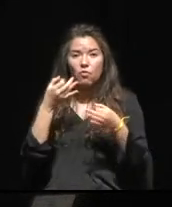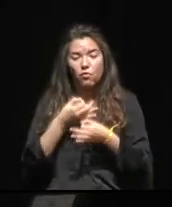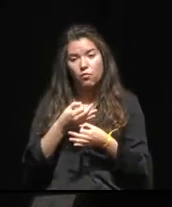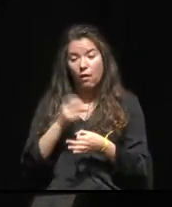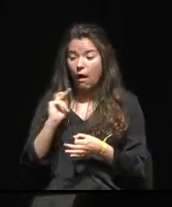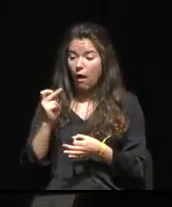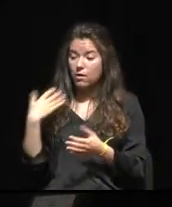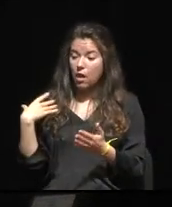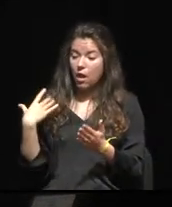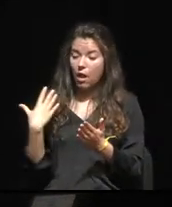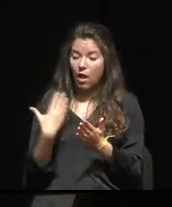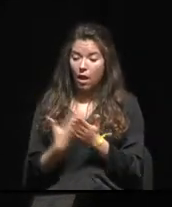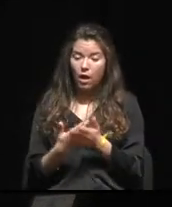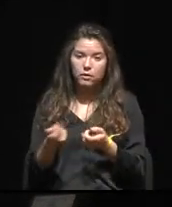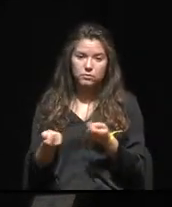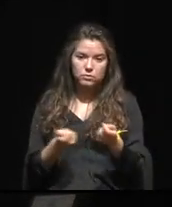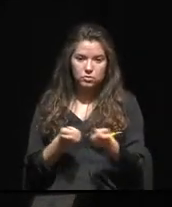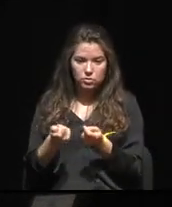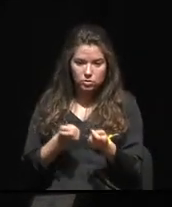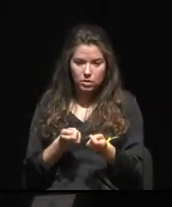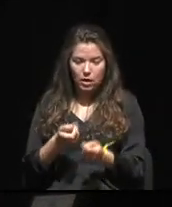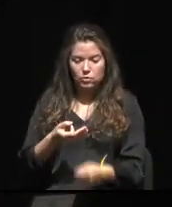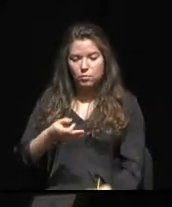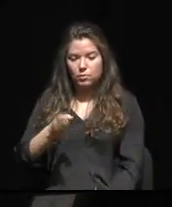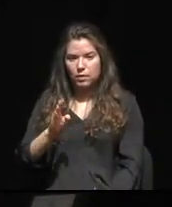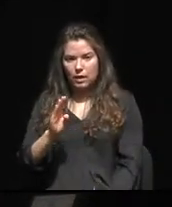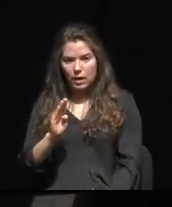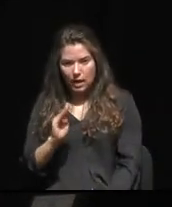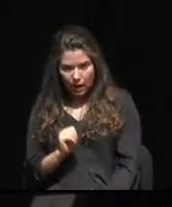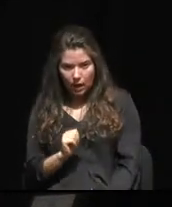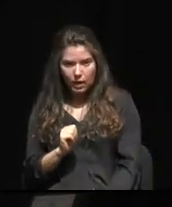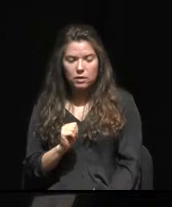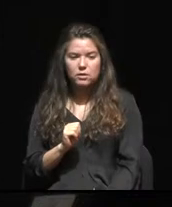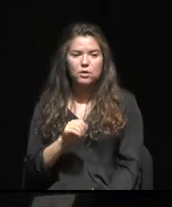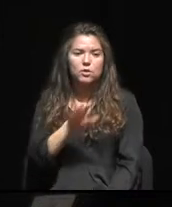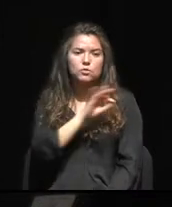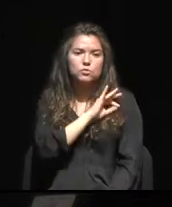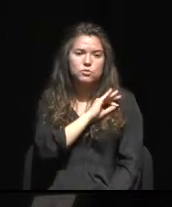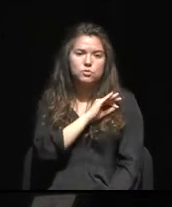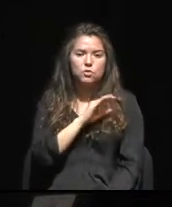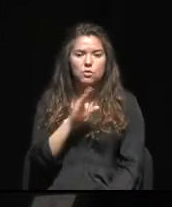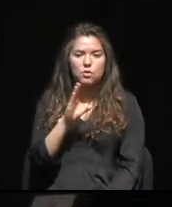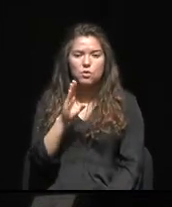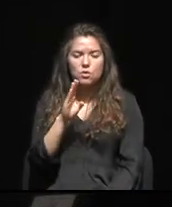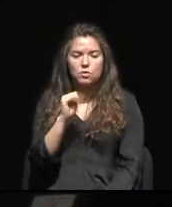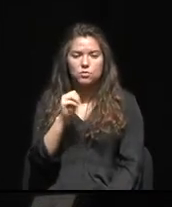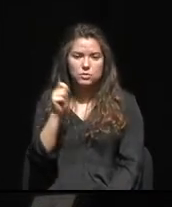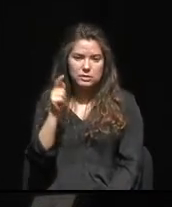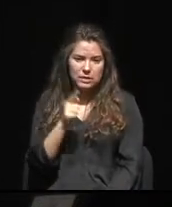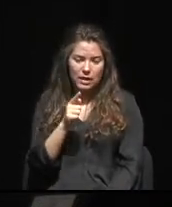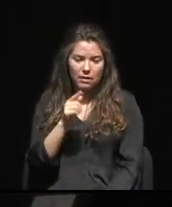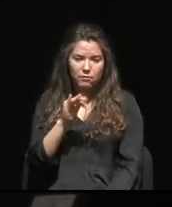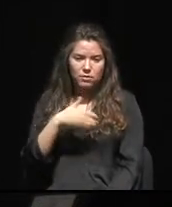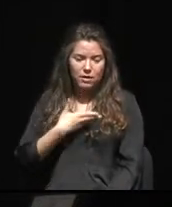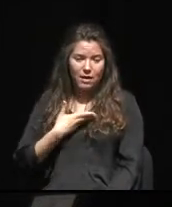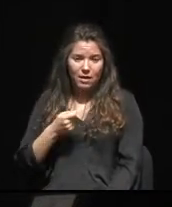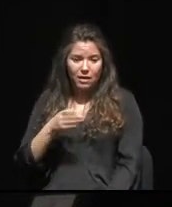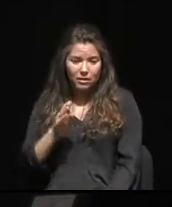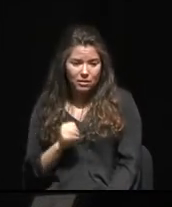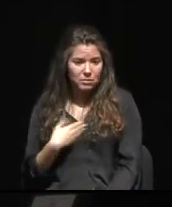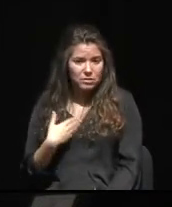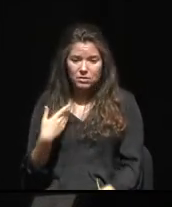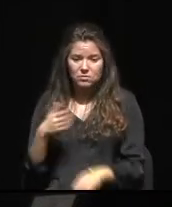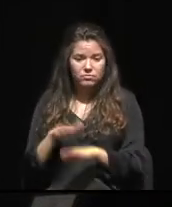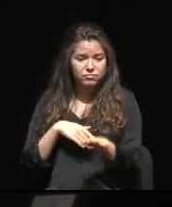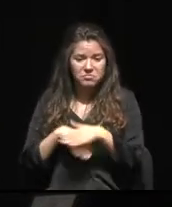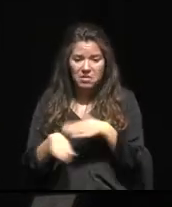quantos anos de gestão do partido socialista nomeadamente do senhor José Sá Fernandes que nada fez em concreto relativamente